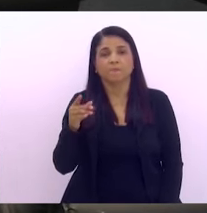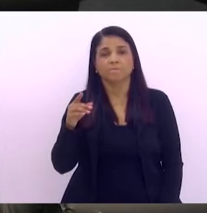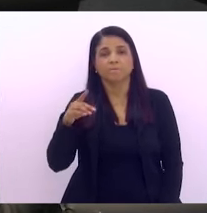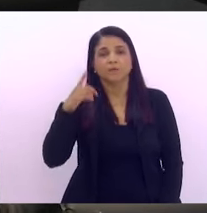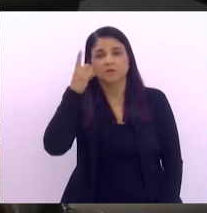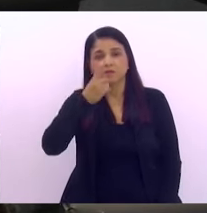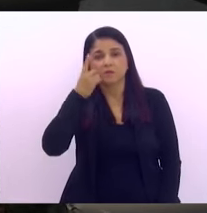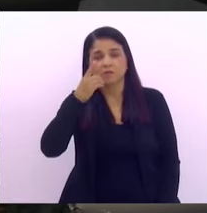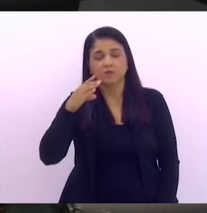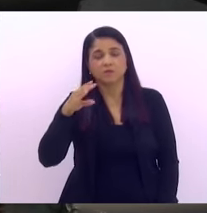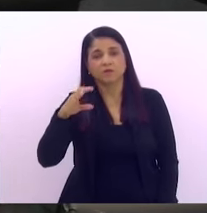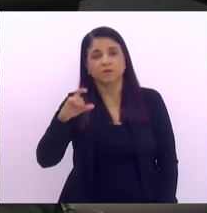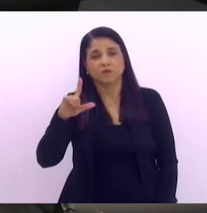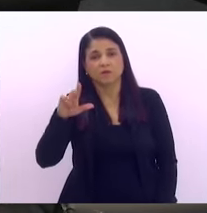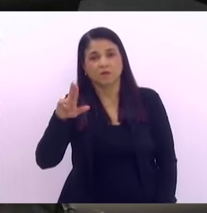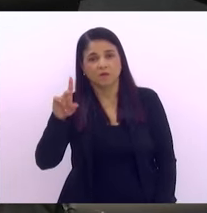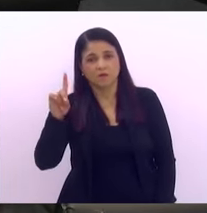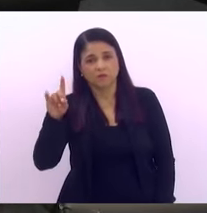deputado Cláudio Caiado.